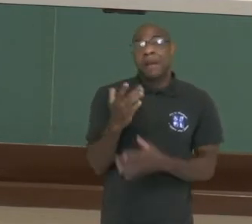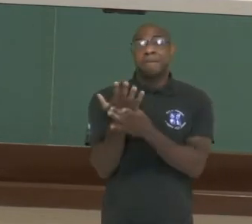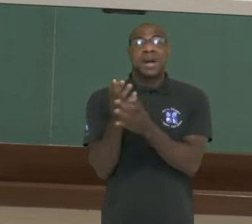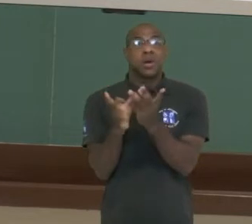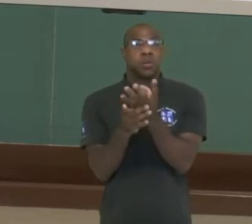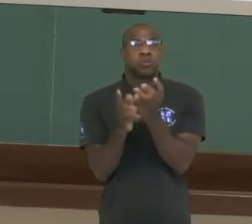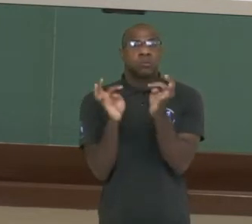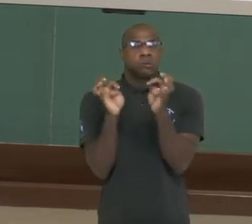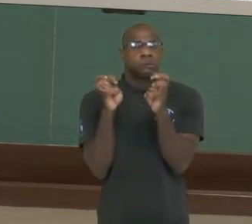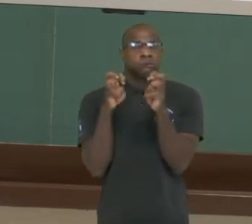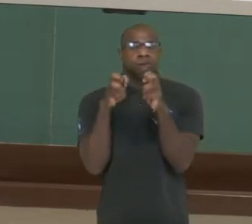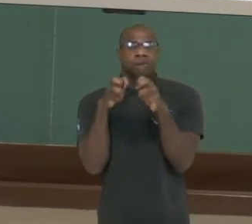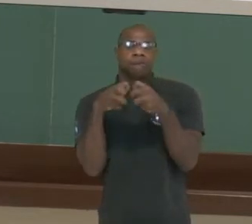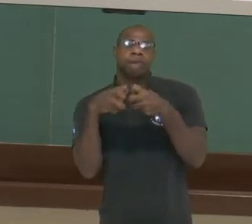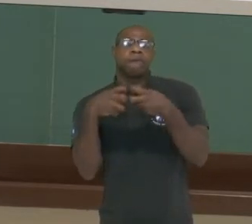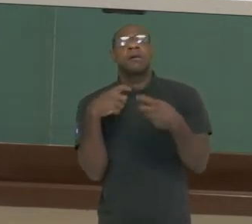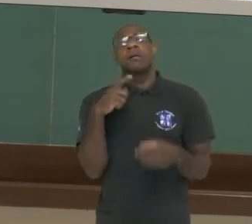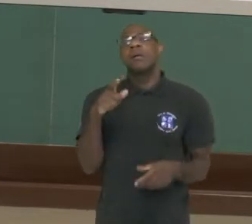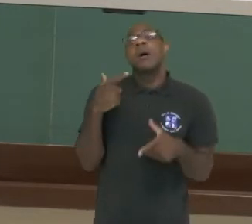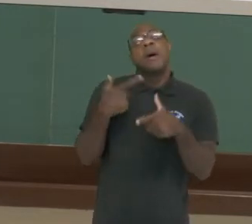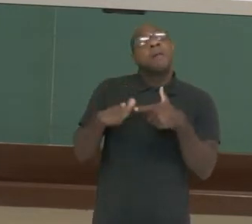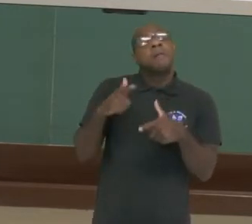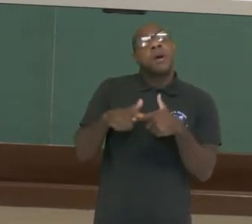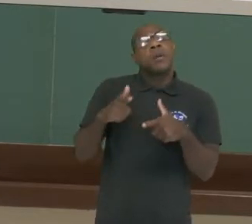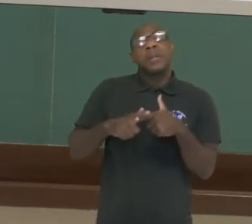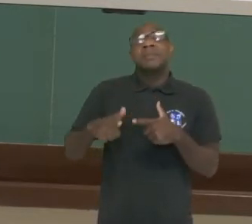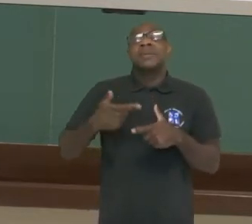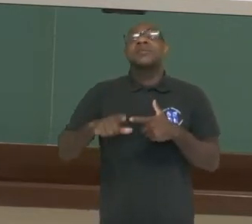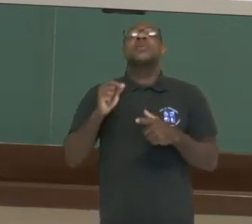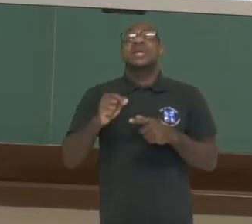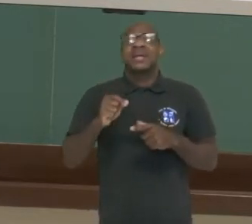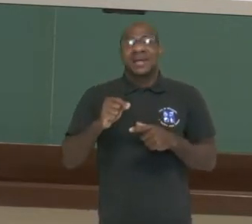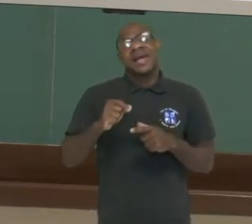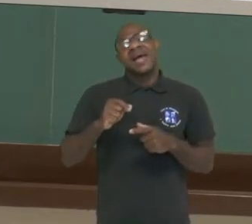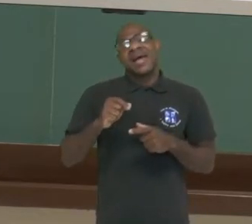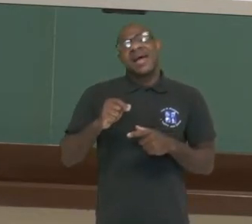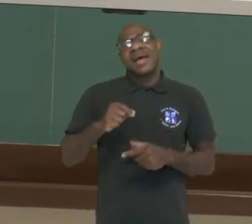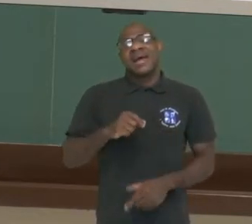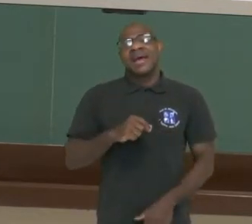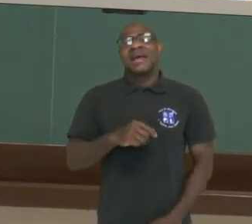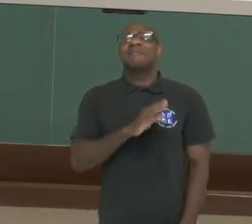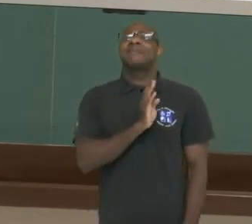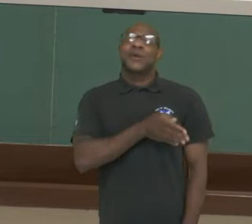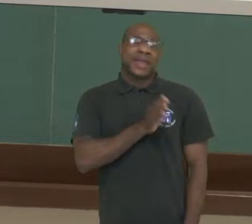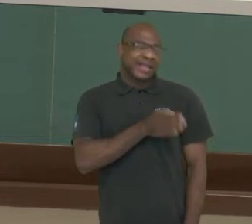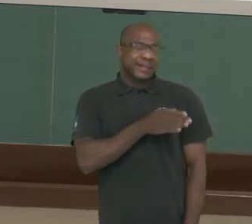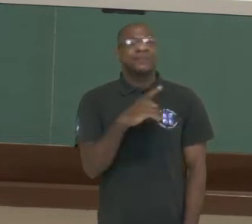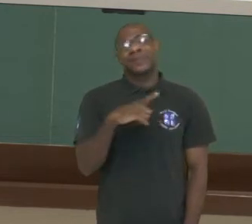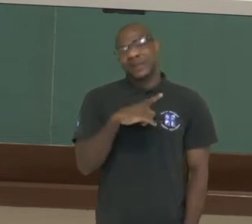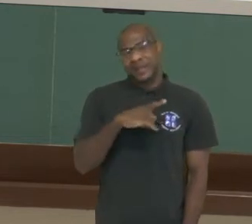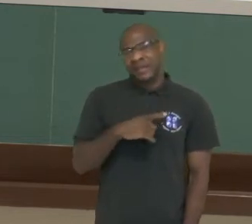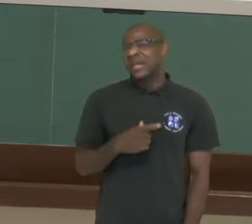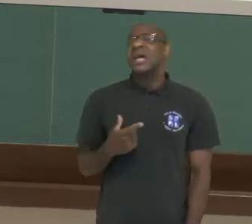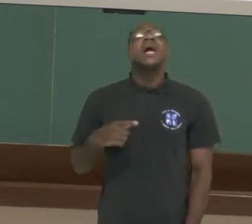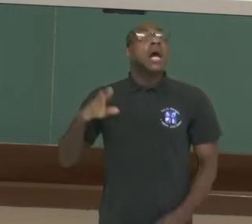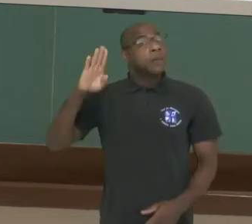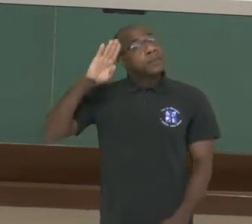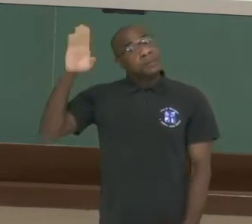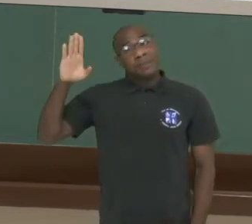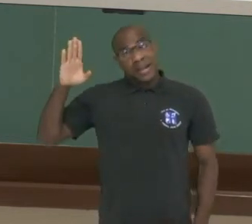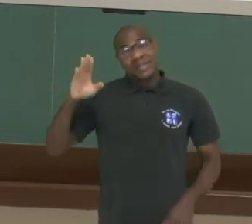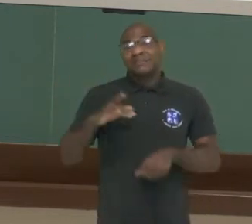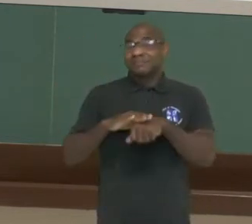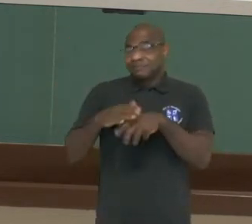mãos, problemas cardíacos, entre outros. Então esses são os principais